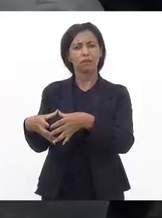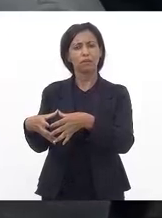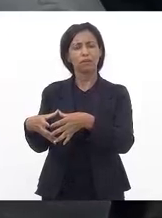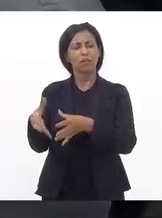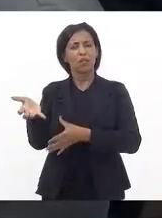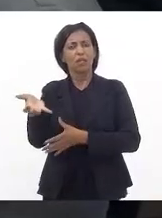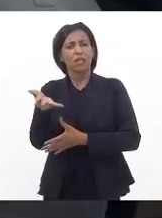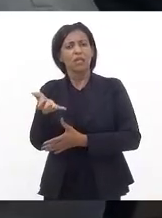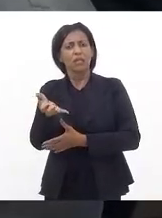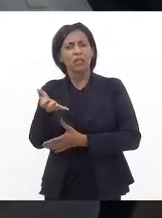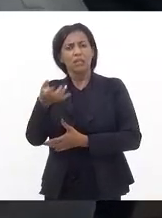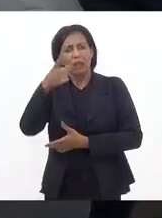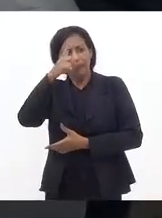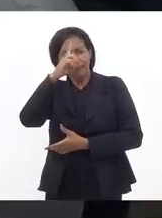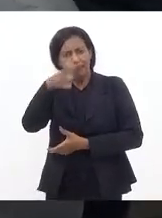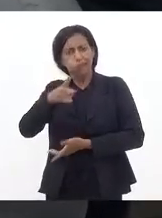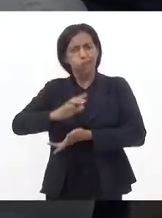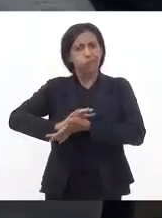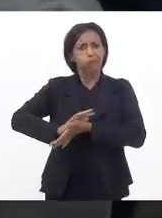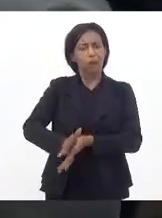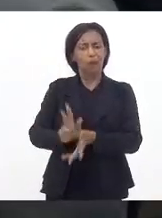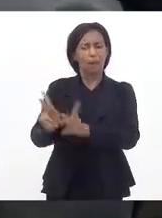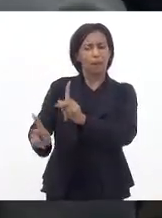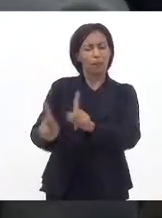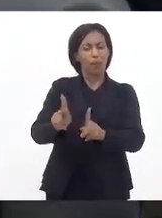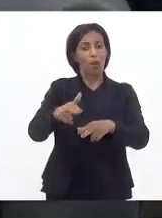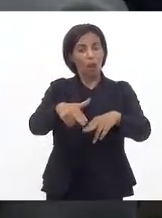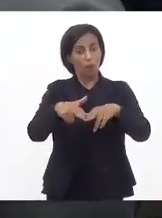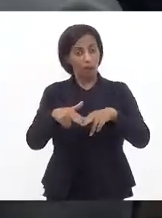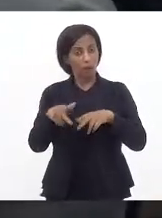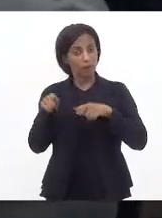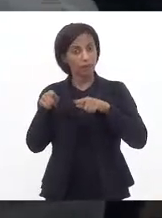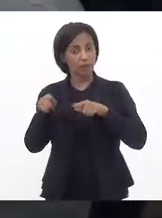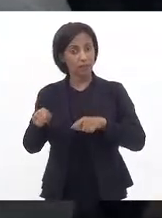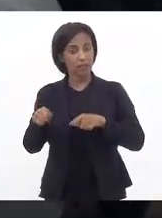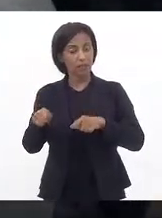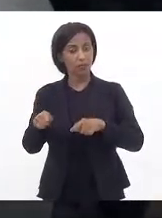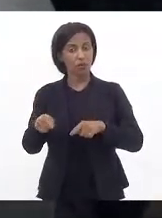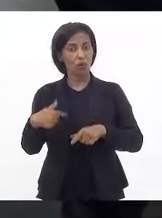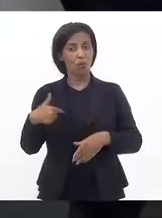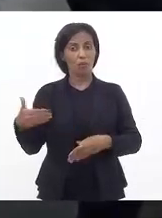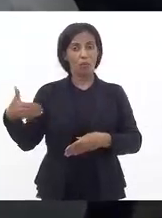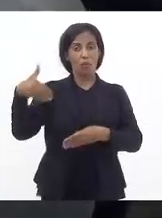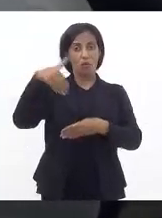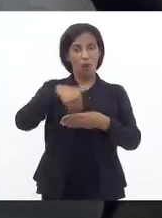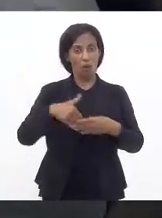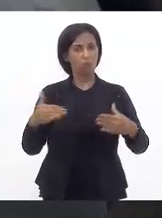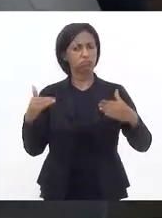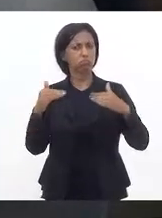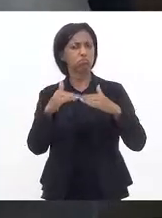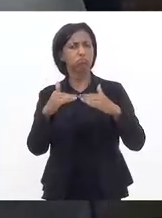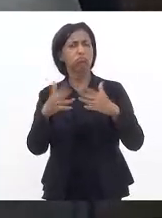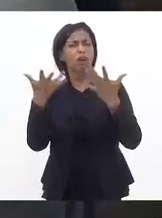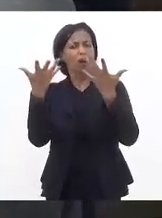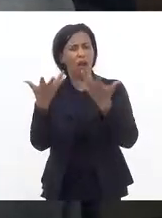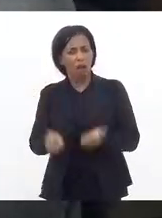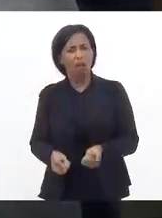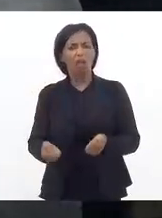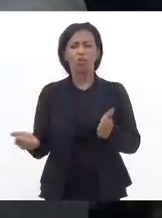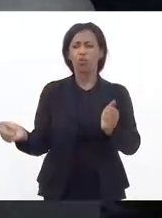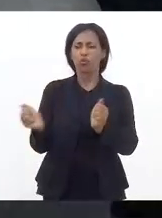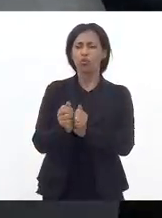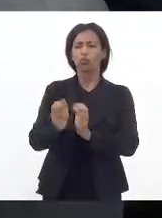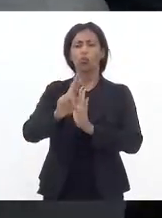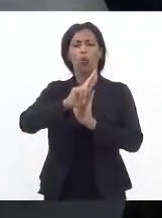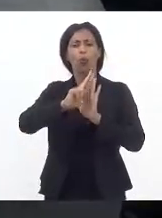o que que é a polir a população por conta disso Presidente o meu vou até favorável o Eu voto com o